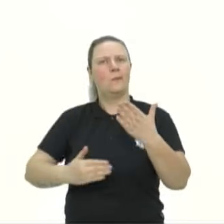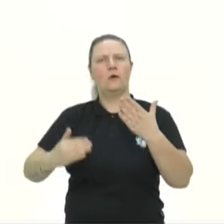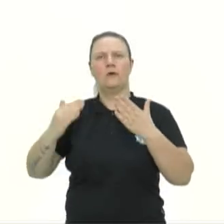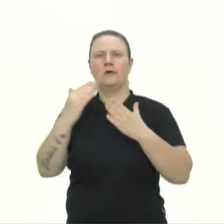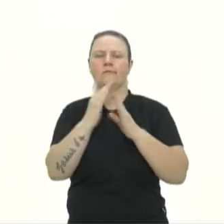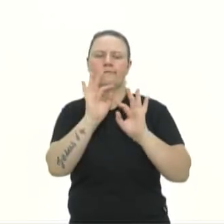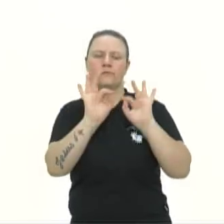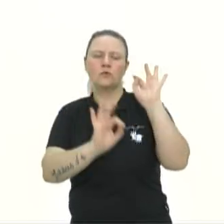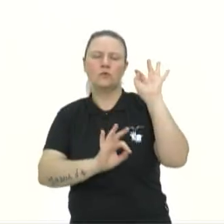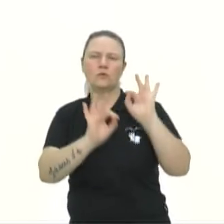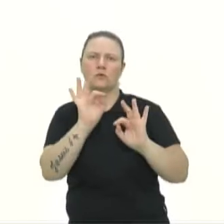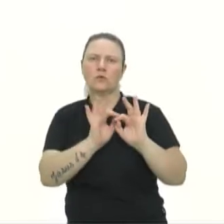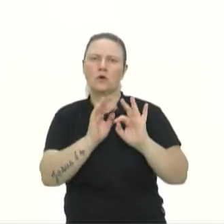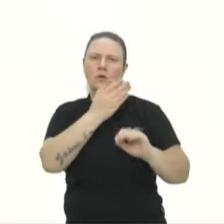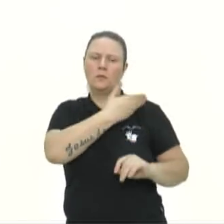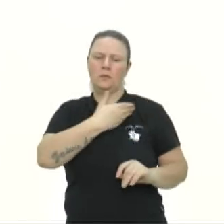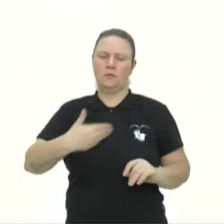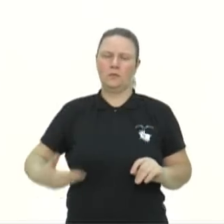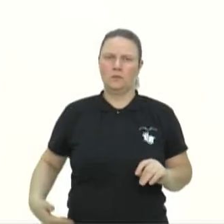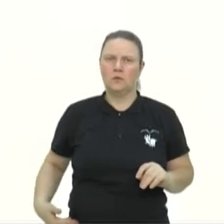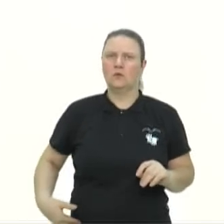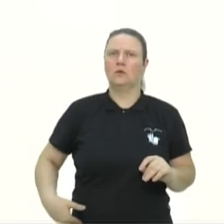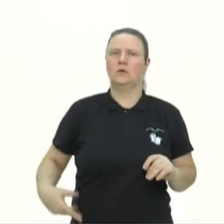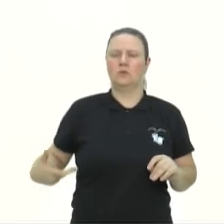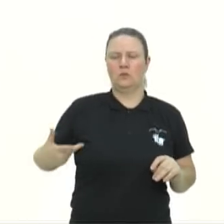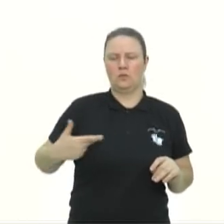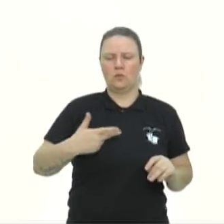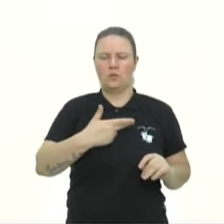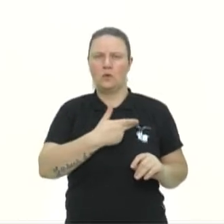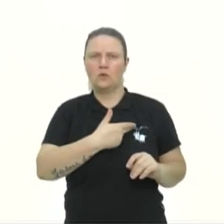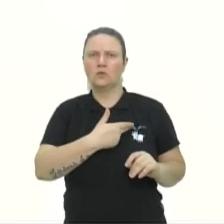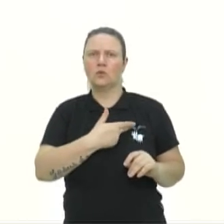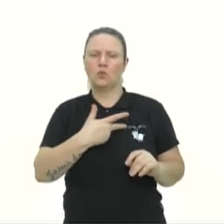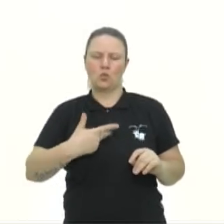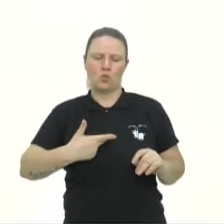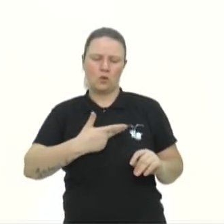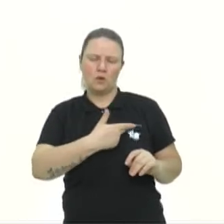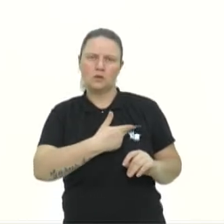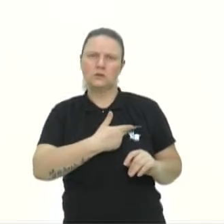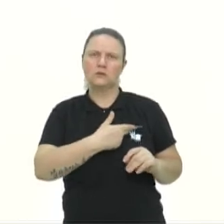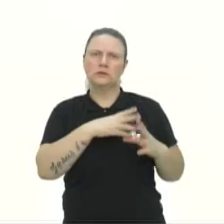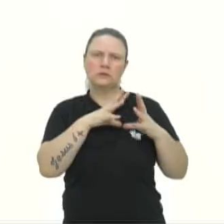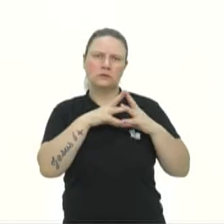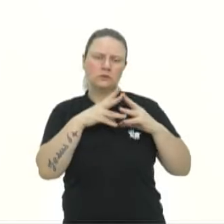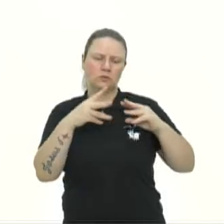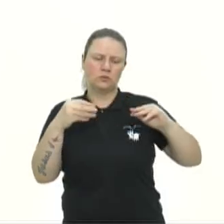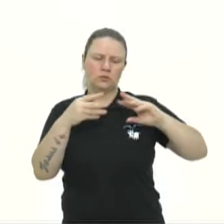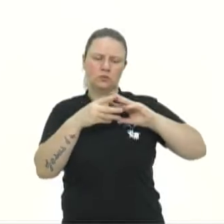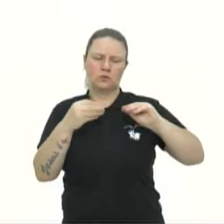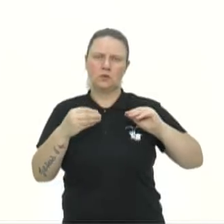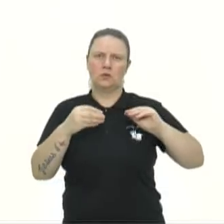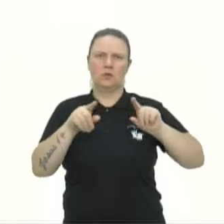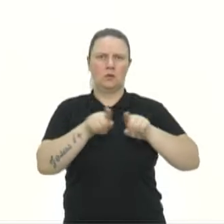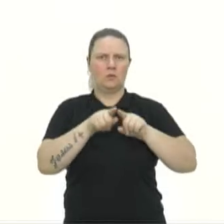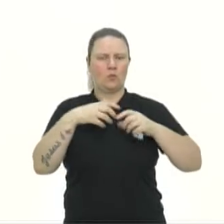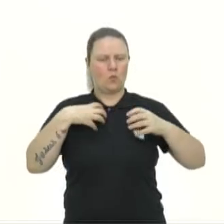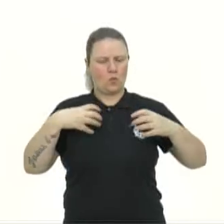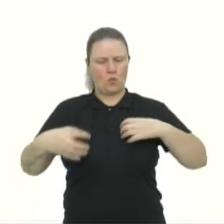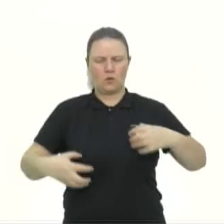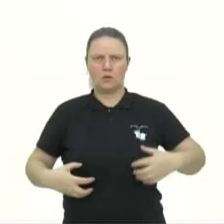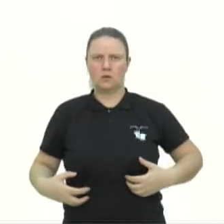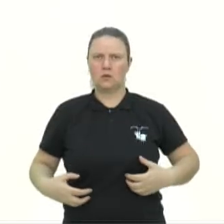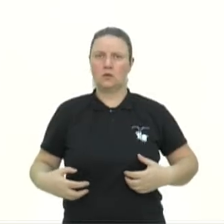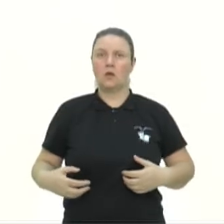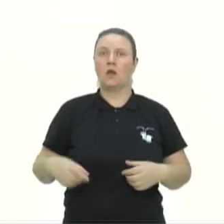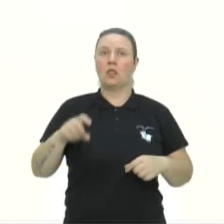órgãos, tecidos e células do mundo, acessível a toda a população por meio do Sistema